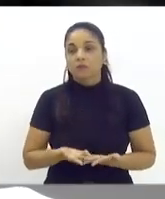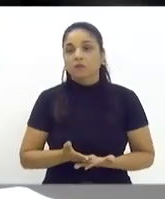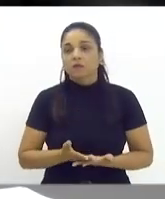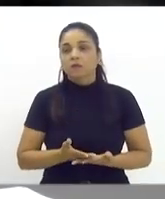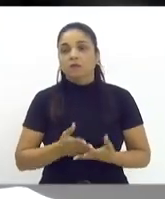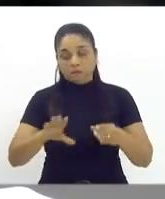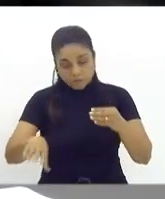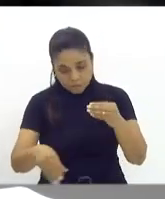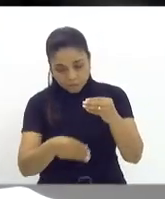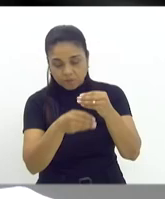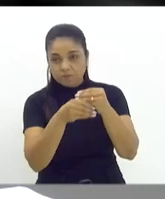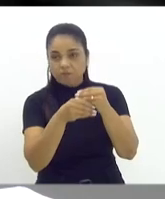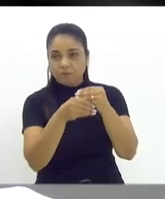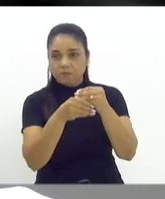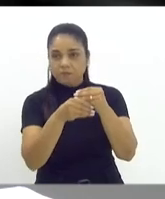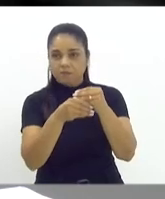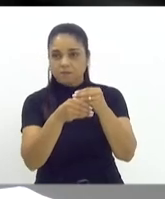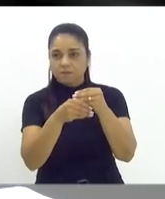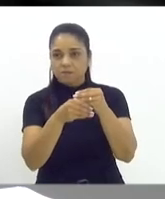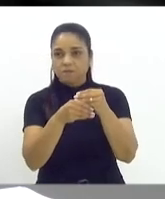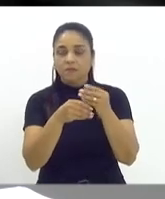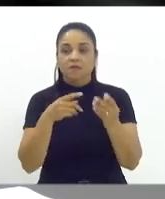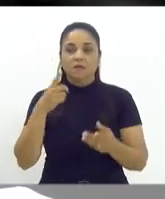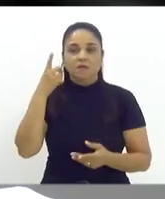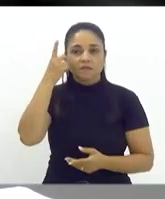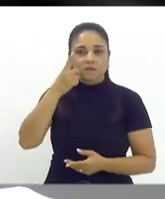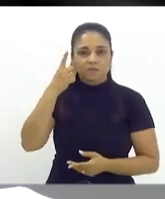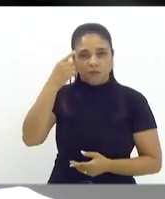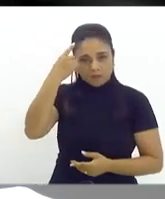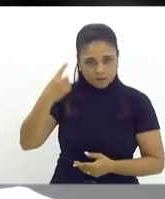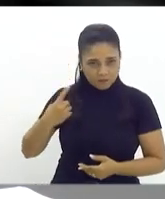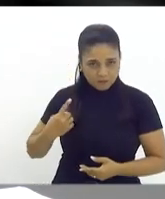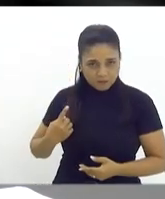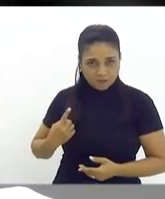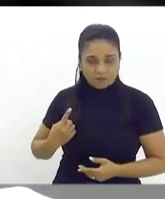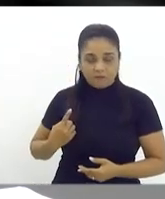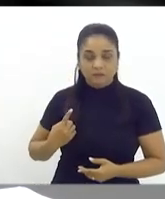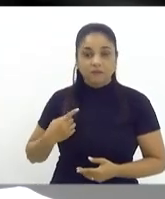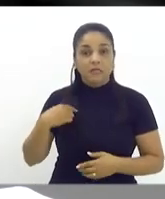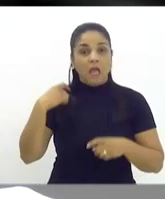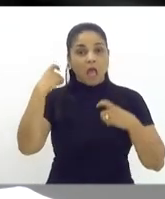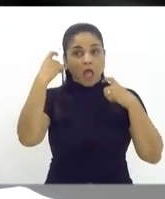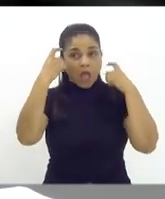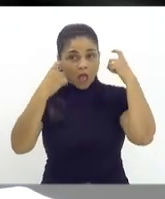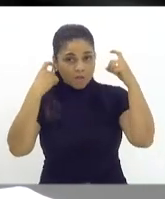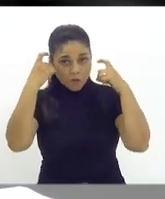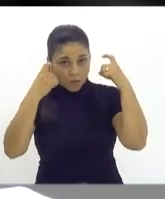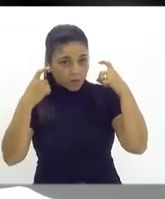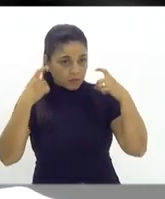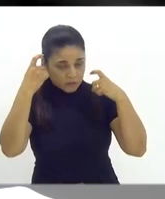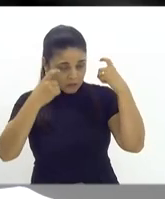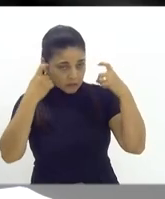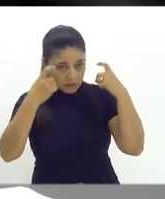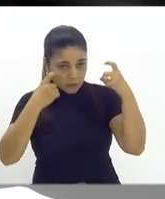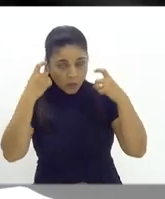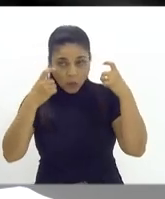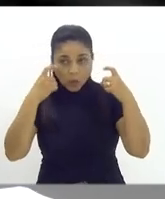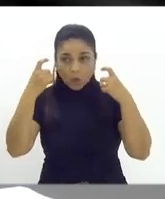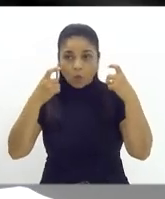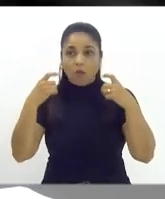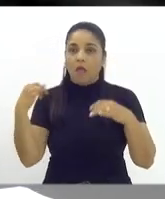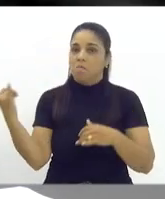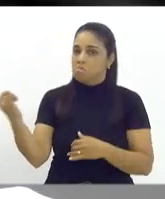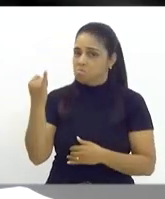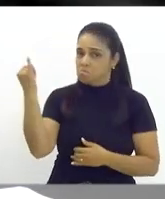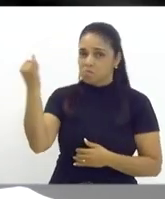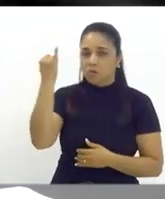cumprimento a deputada e essa preocupação e a todos né essa preocupação é muito